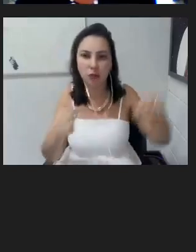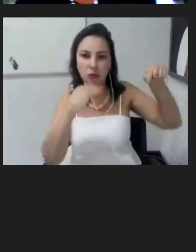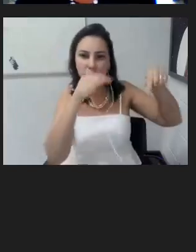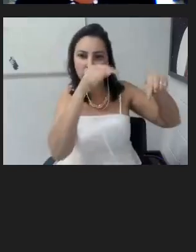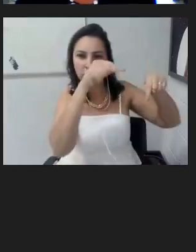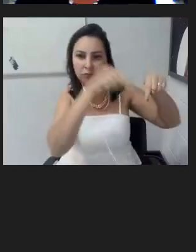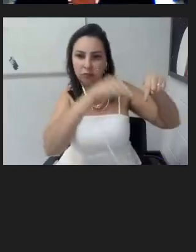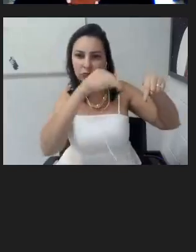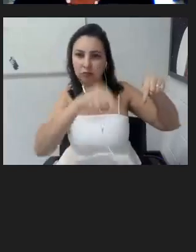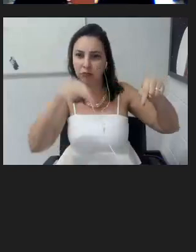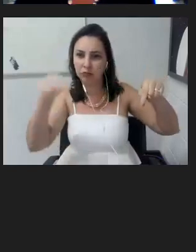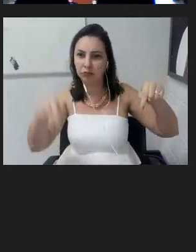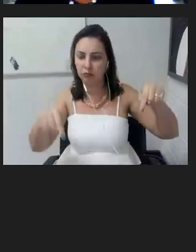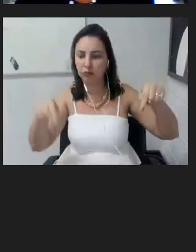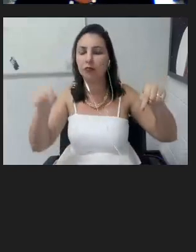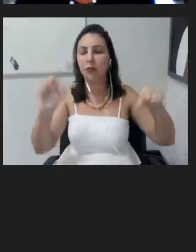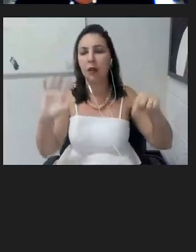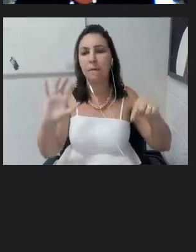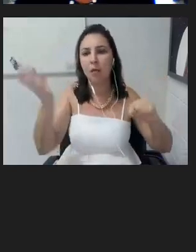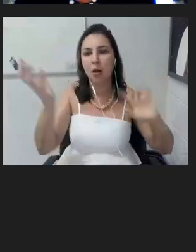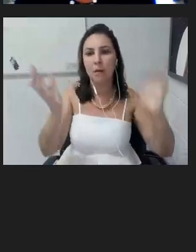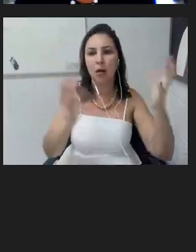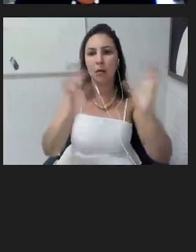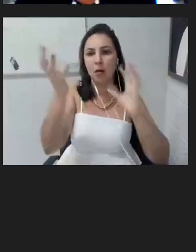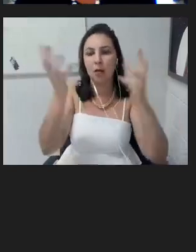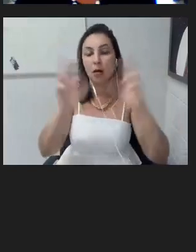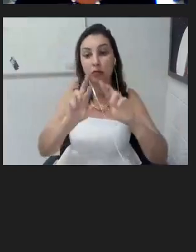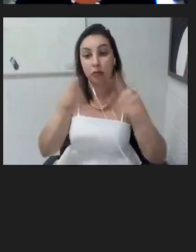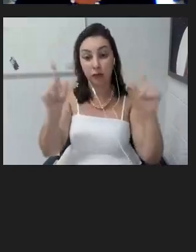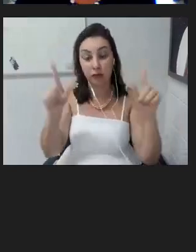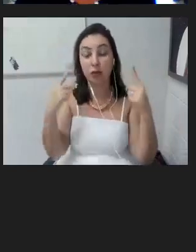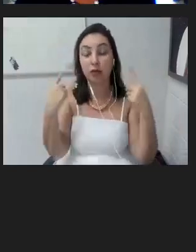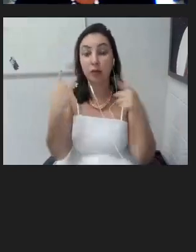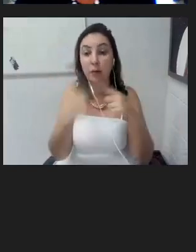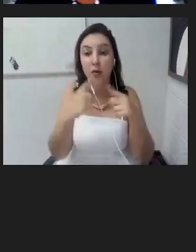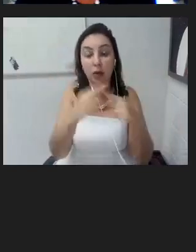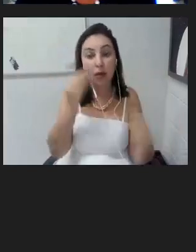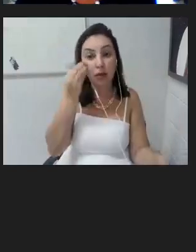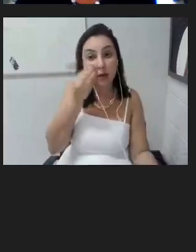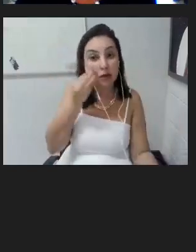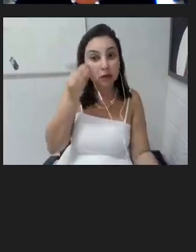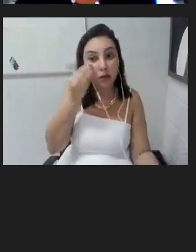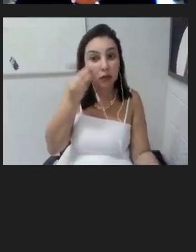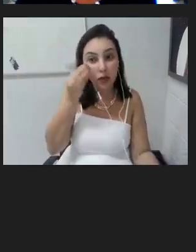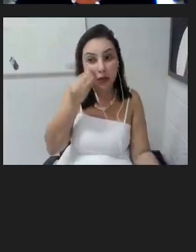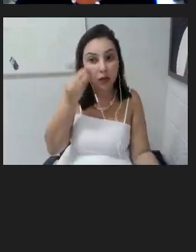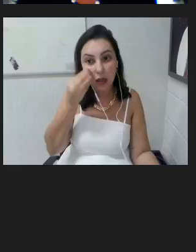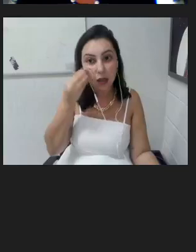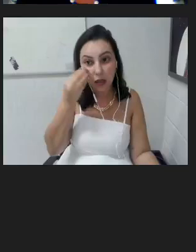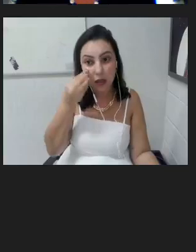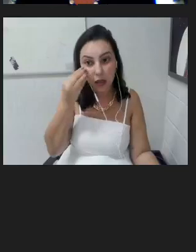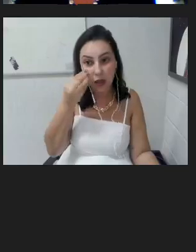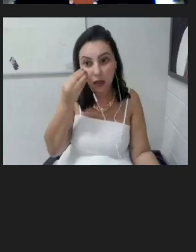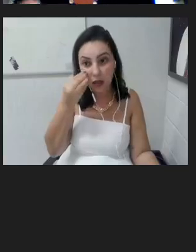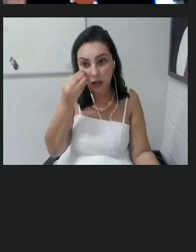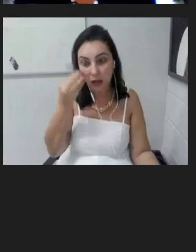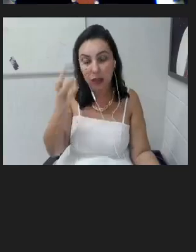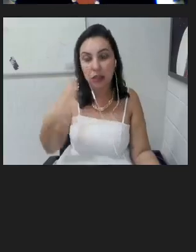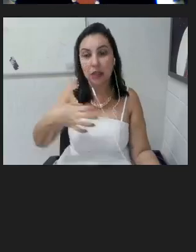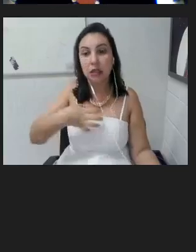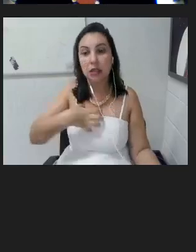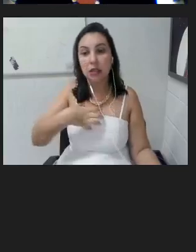reação, eles são distintos, porque as experiências e os